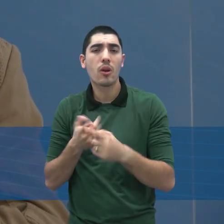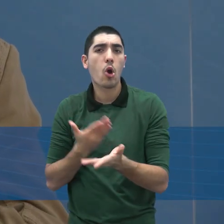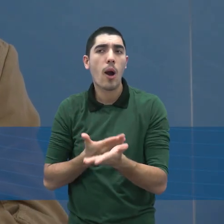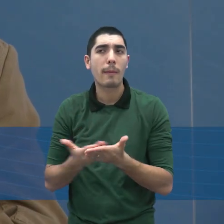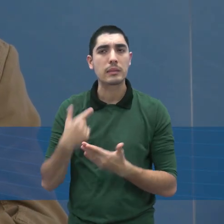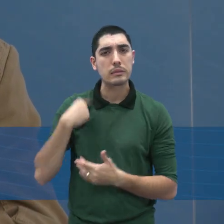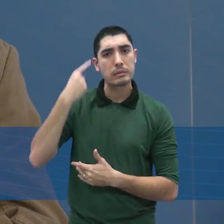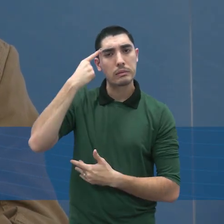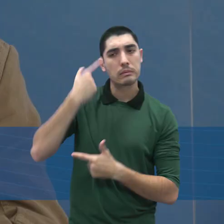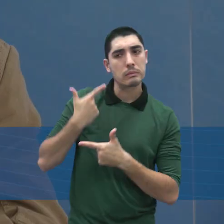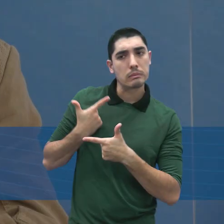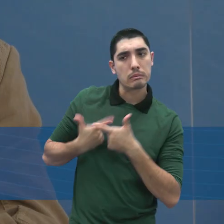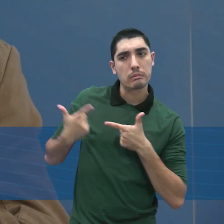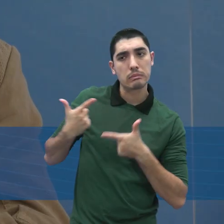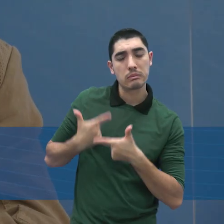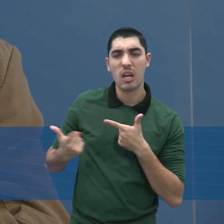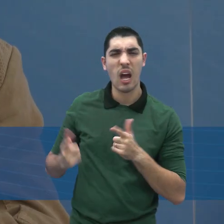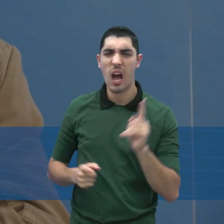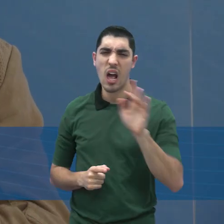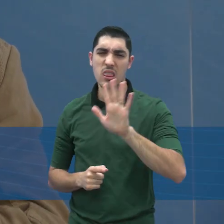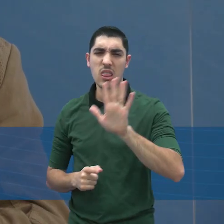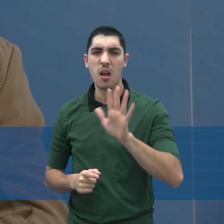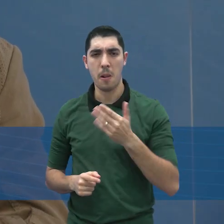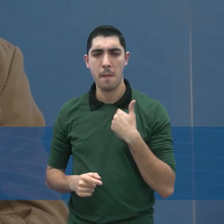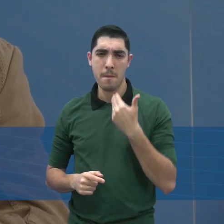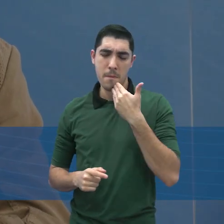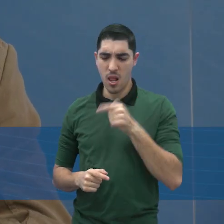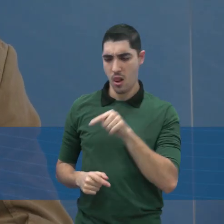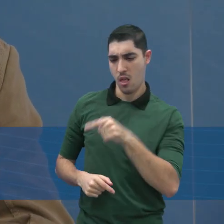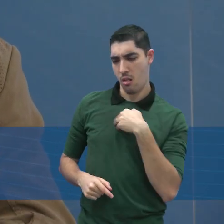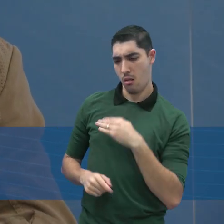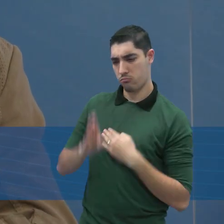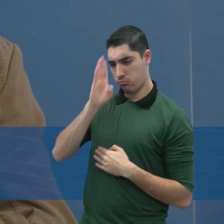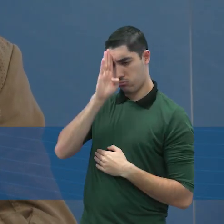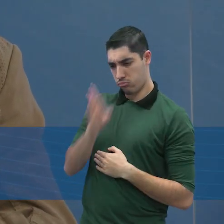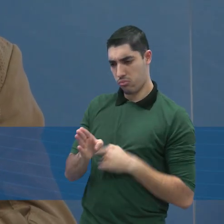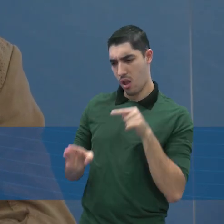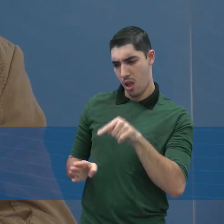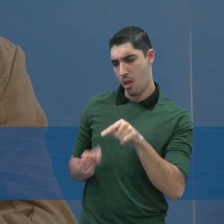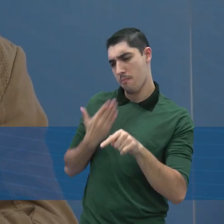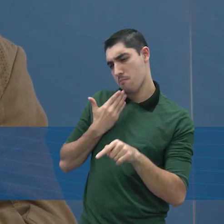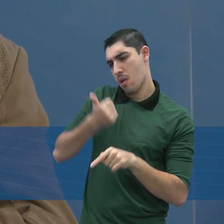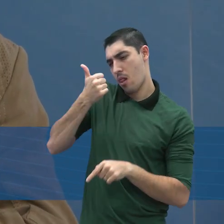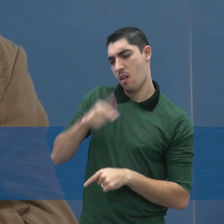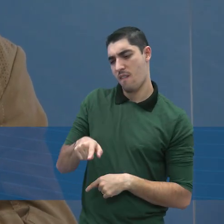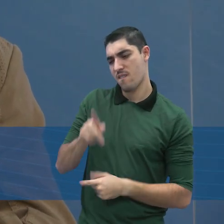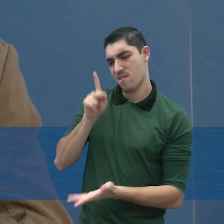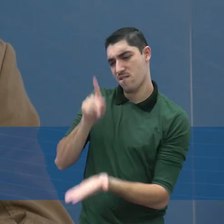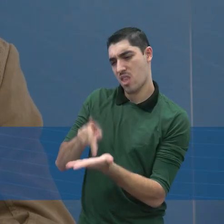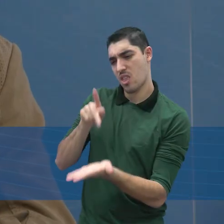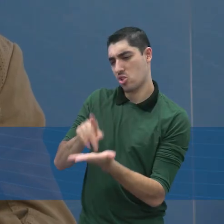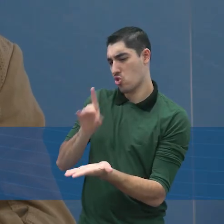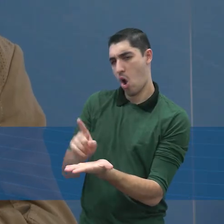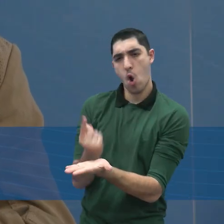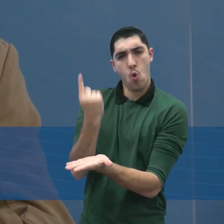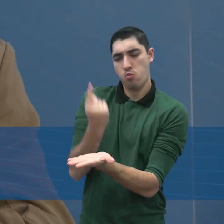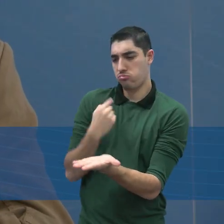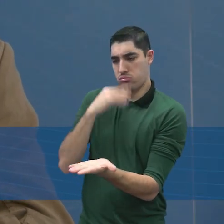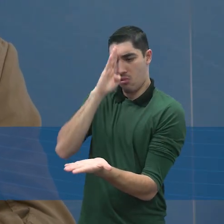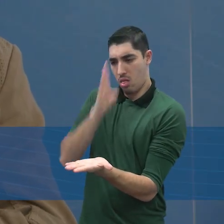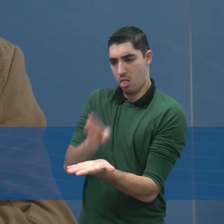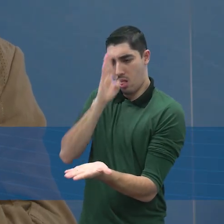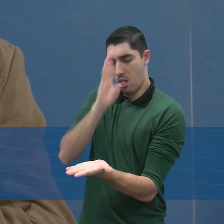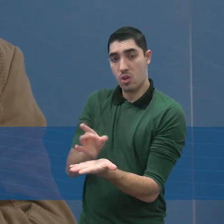eu prefiro ser guiado por algo que eu tenho como verdade absoluta. É mais fácil eu seguir sempre